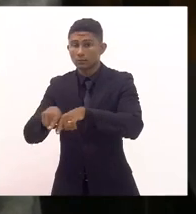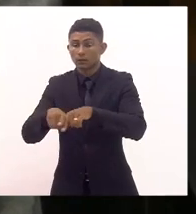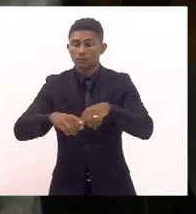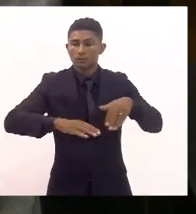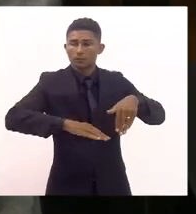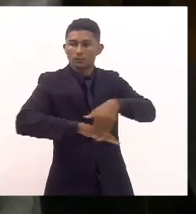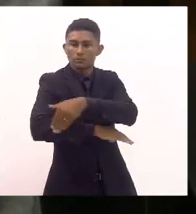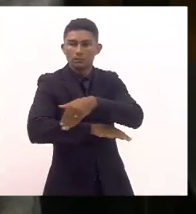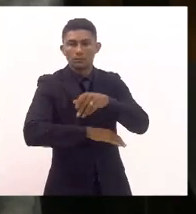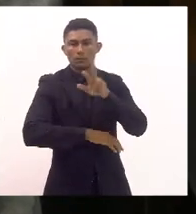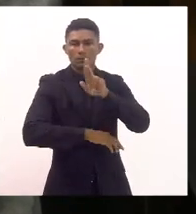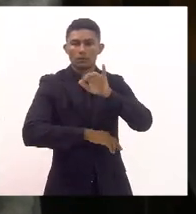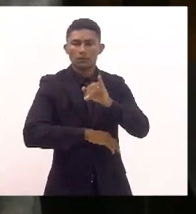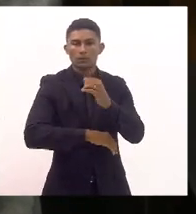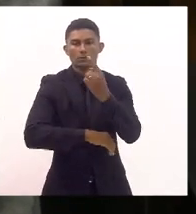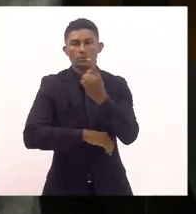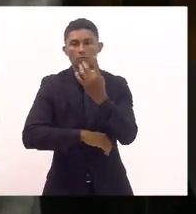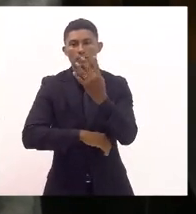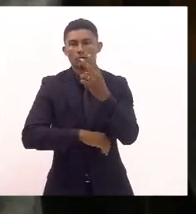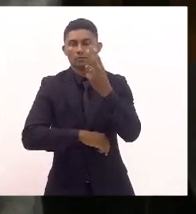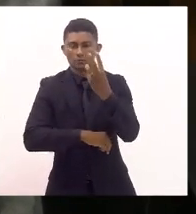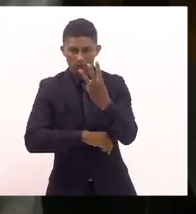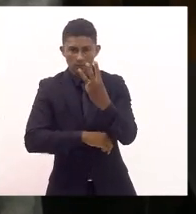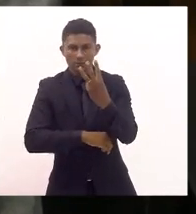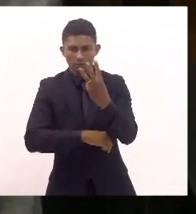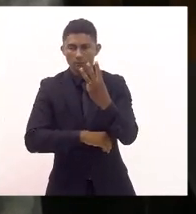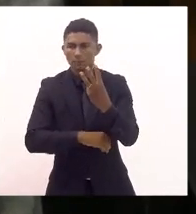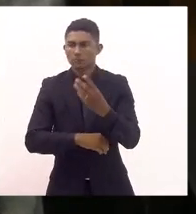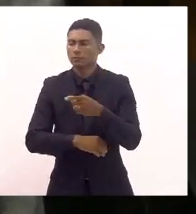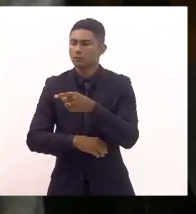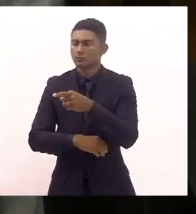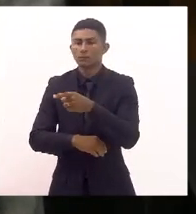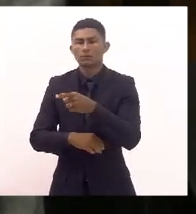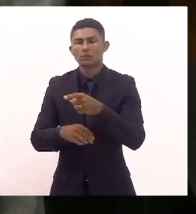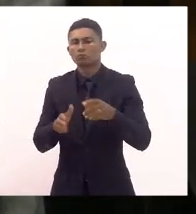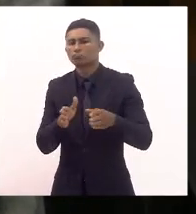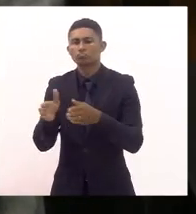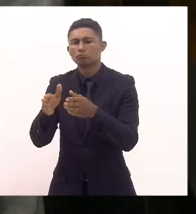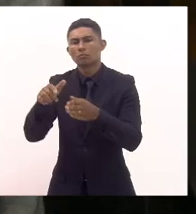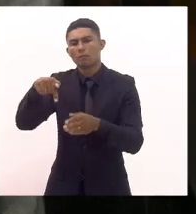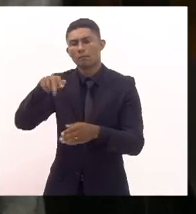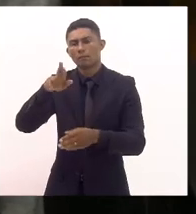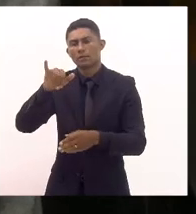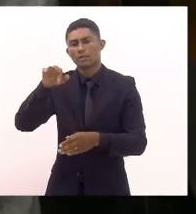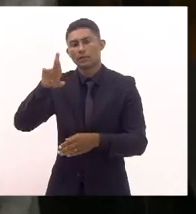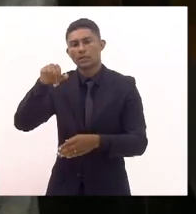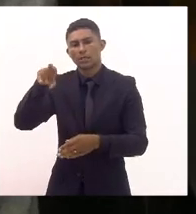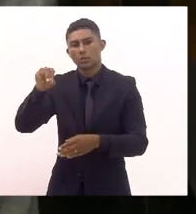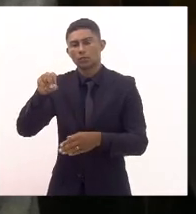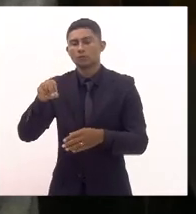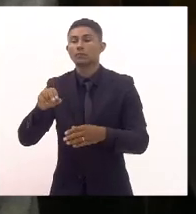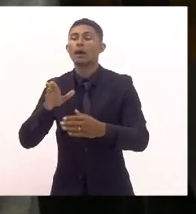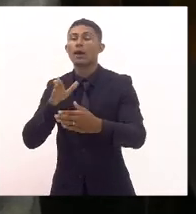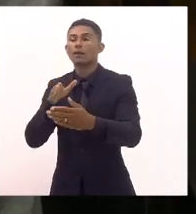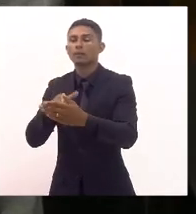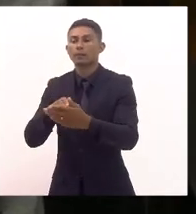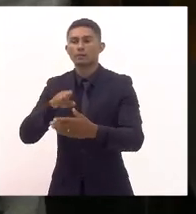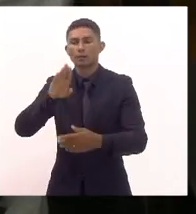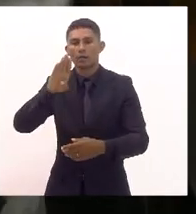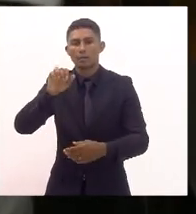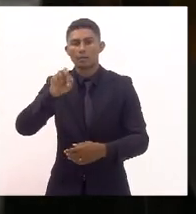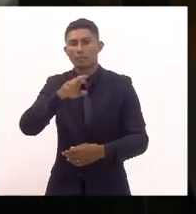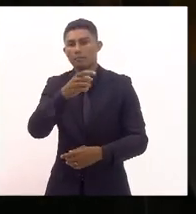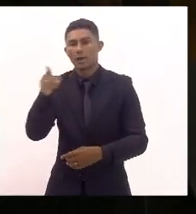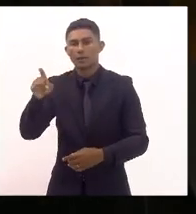rj-143 que sai daquele ponto passa por Quirino e vai até Barão de